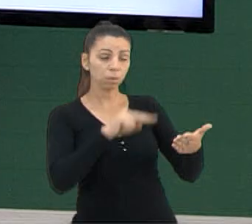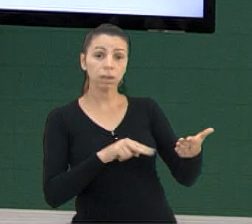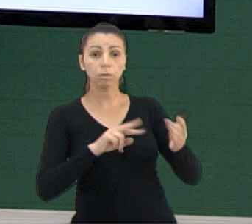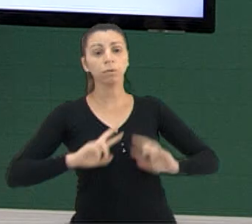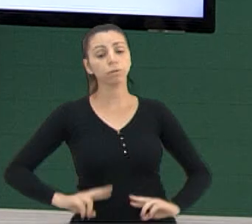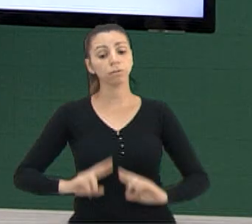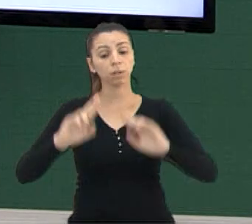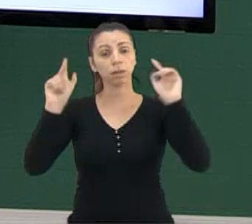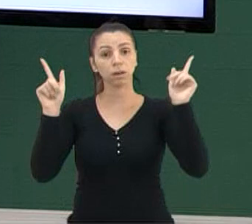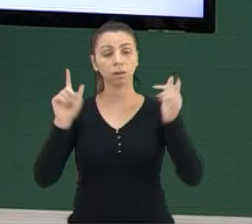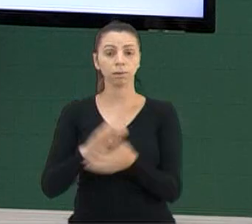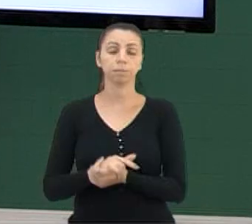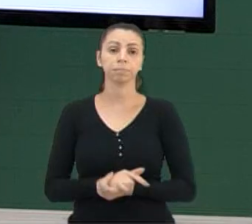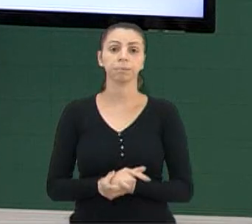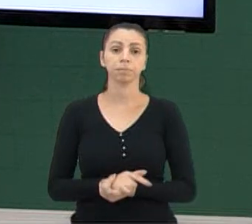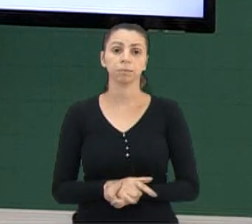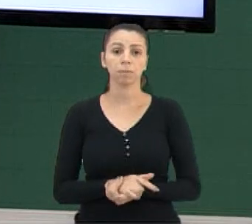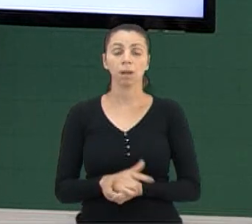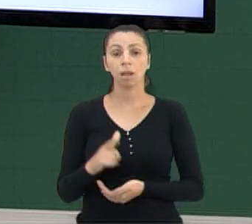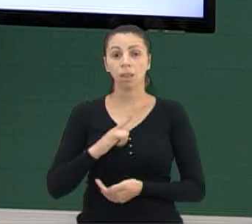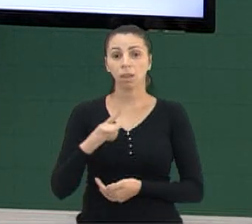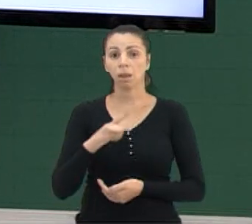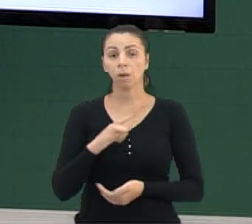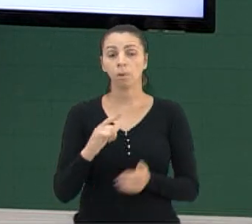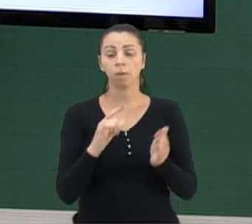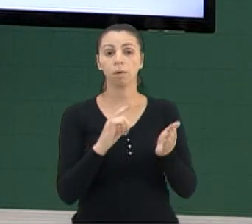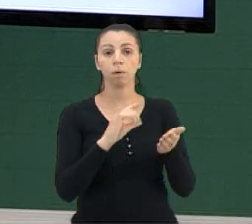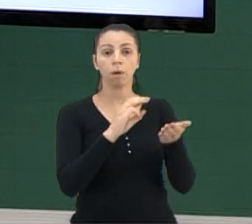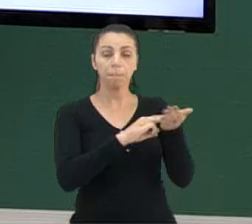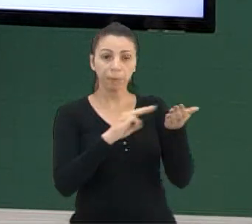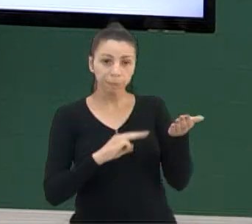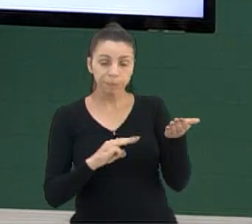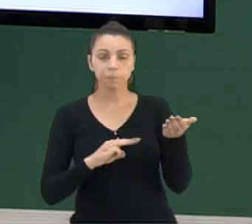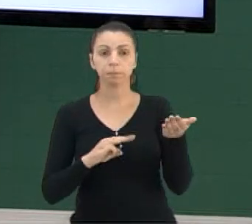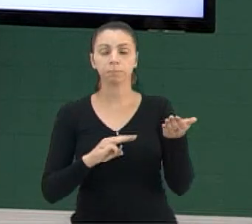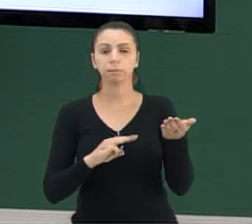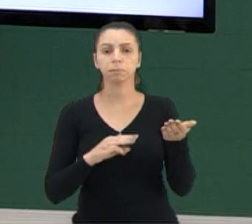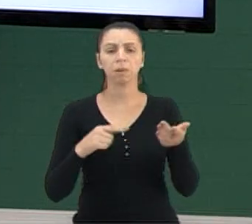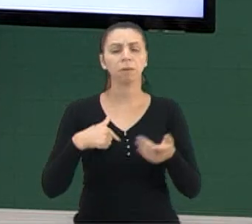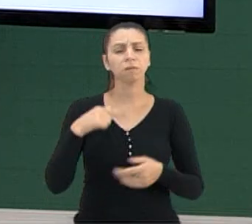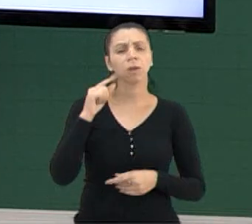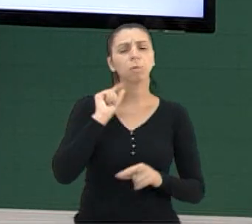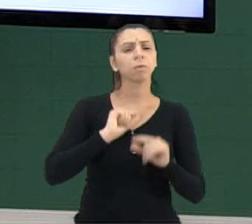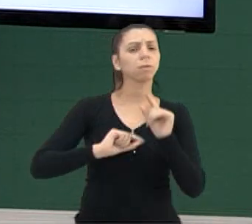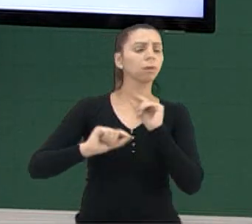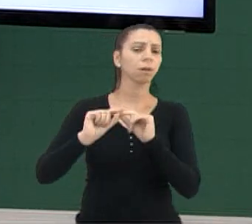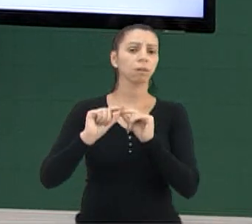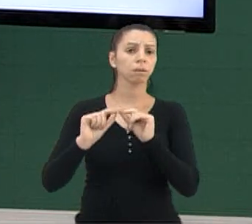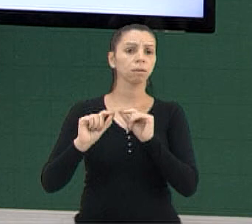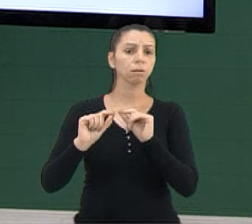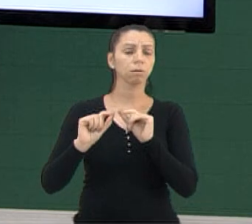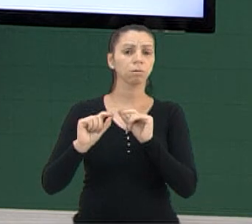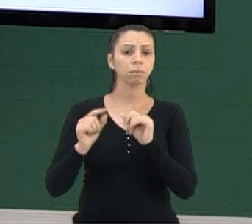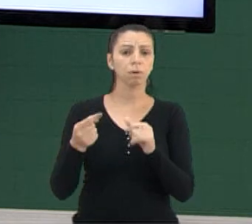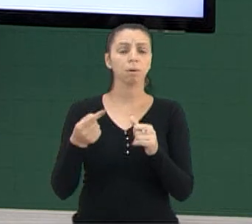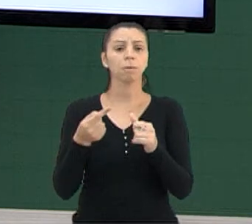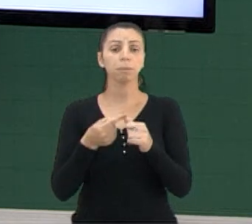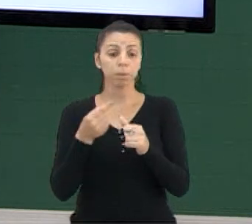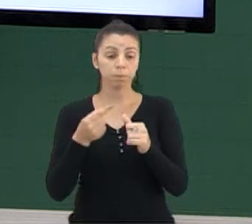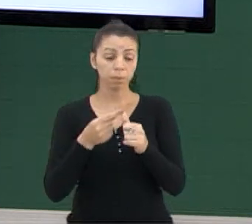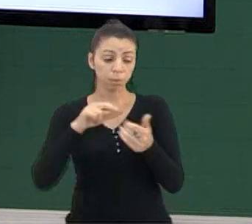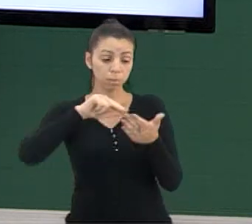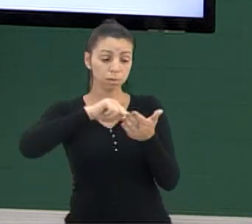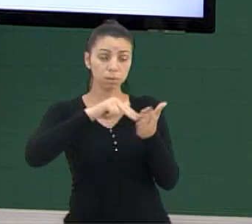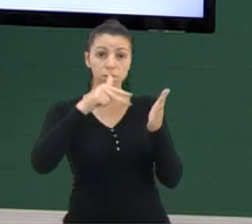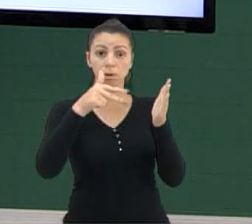Para diferenciar um pouquinho a metodologia, eu venho sempre falando sobre, primeiro, o que é,